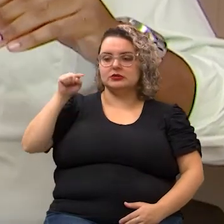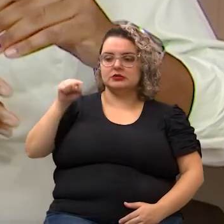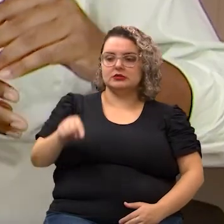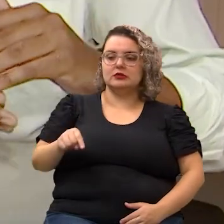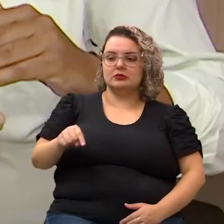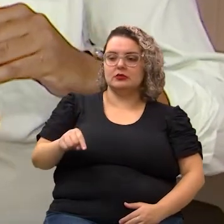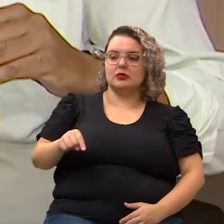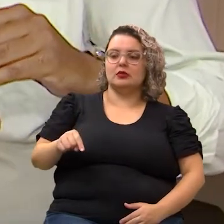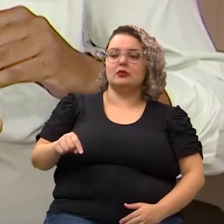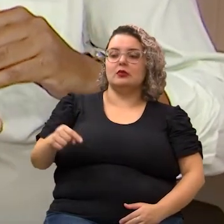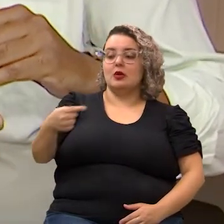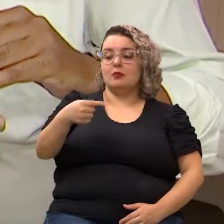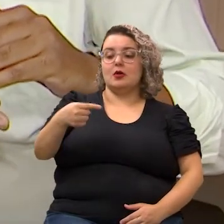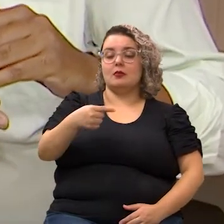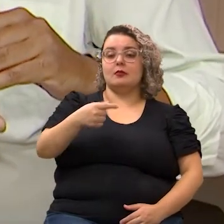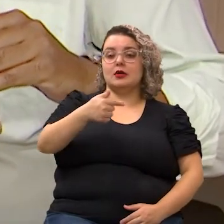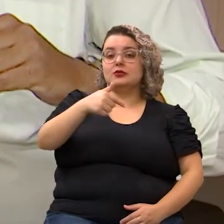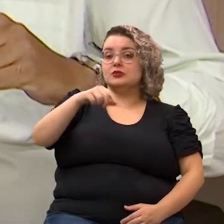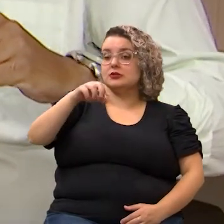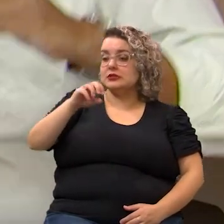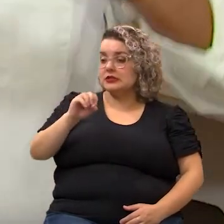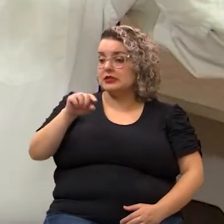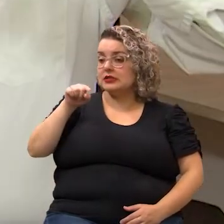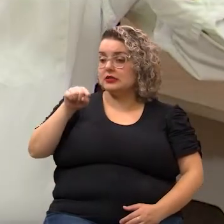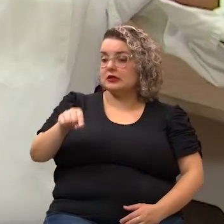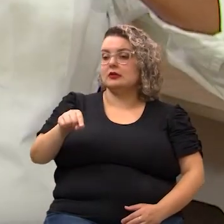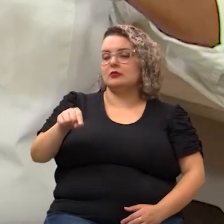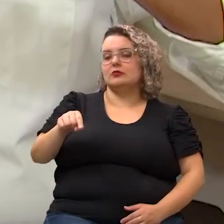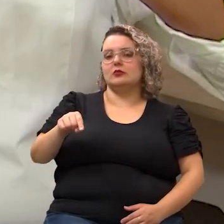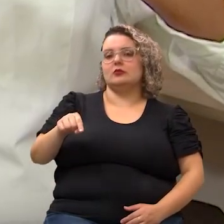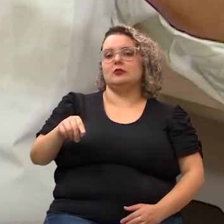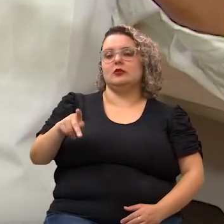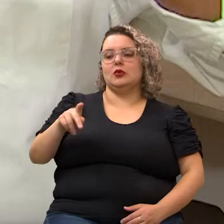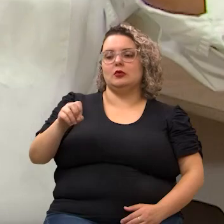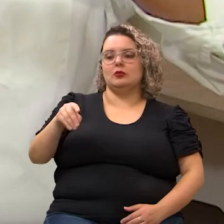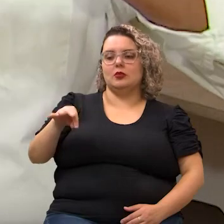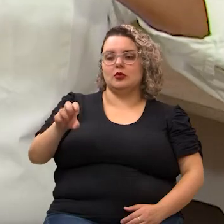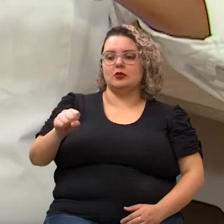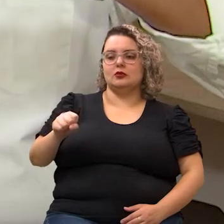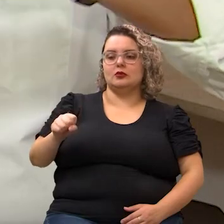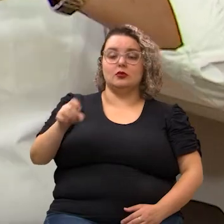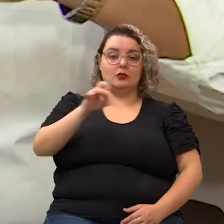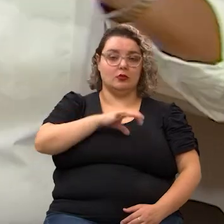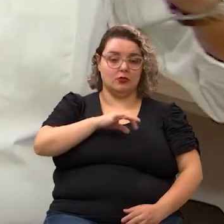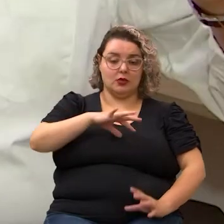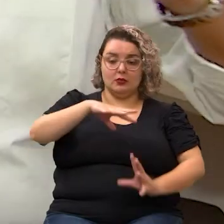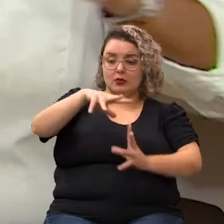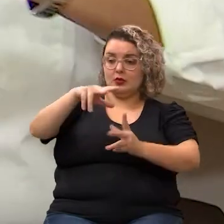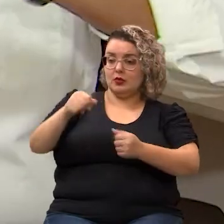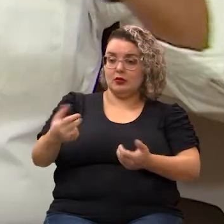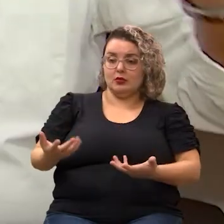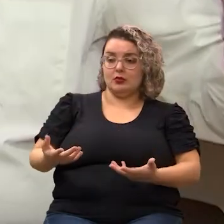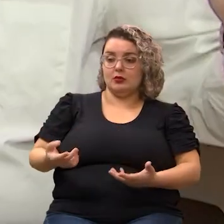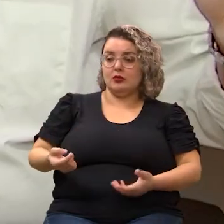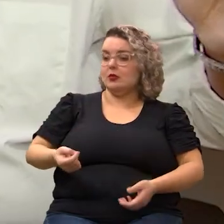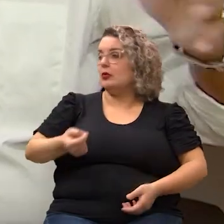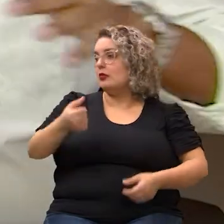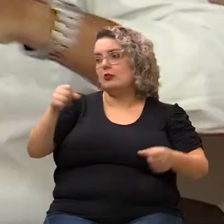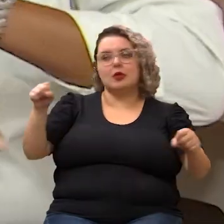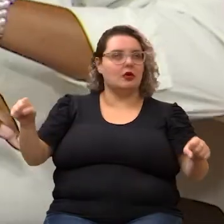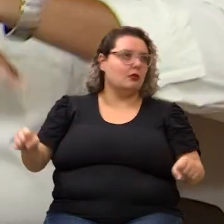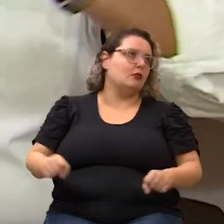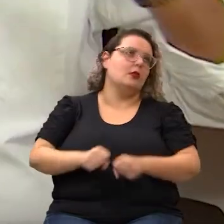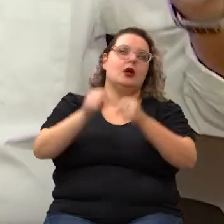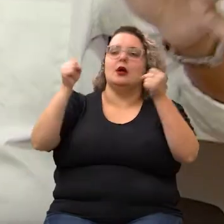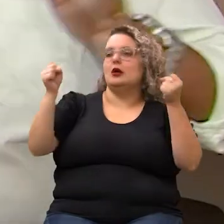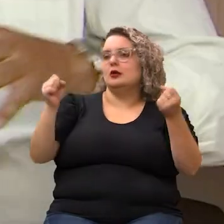pontos para menos de 70 mil pontos, por medo das pessoas que o mundo fosse basicamente acabar, a